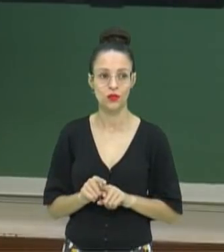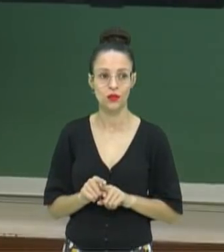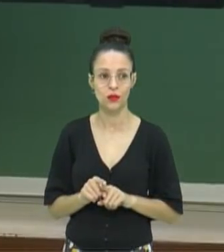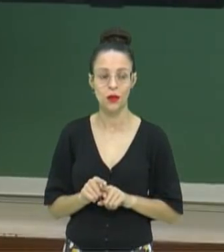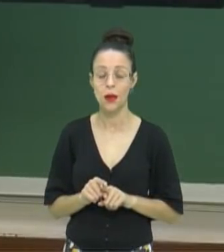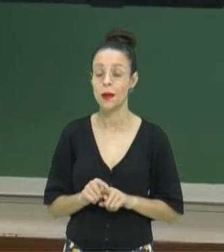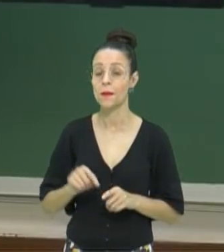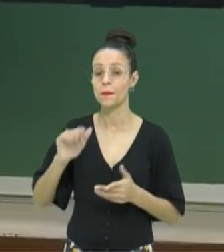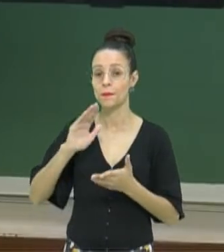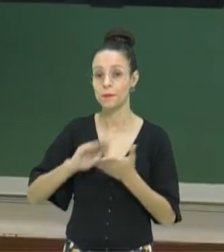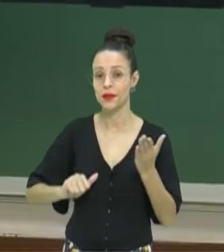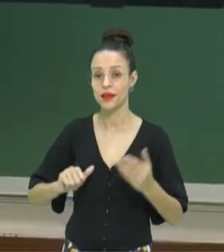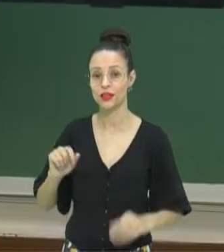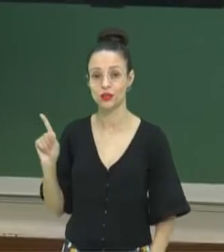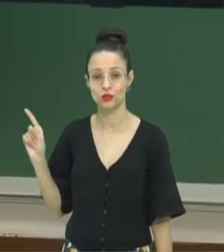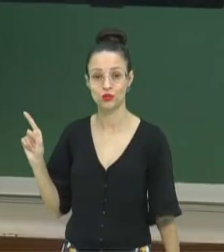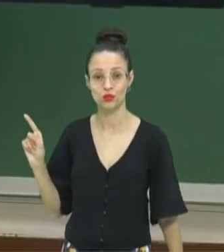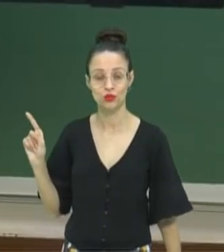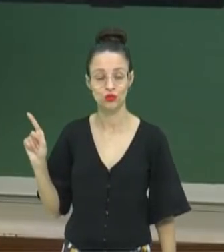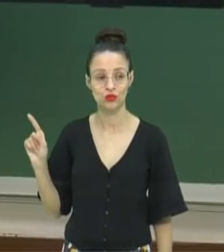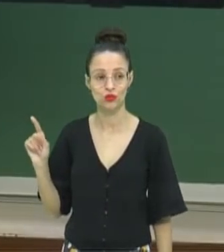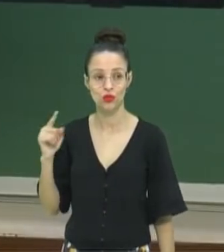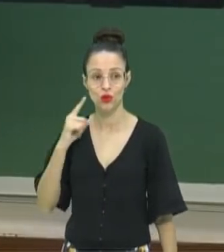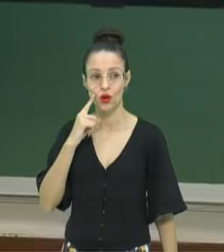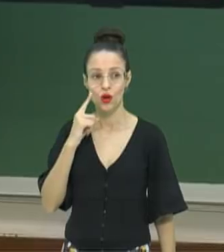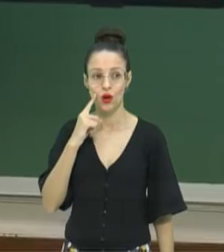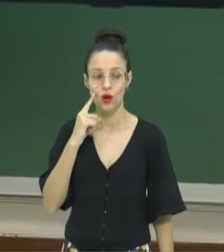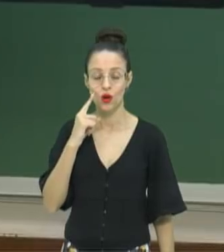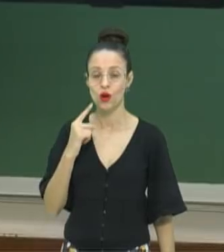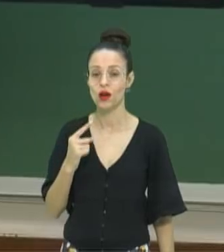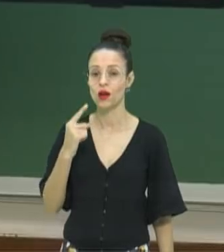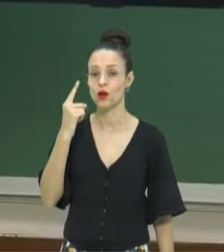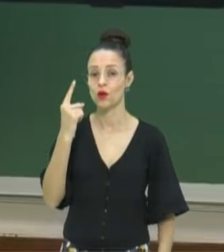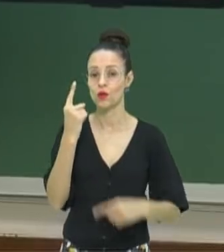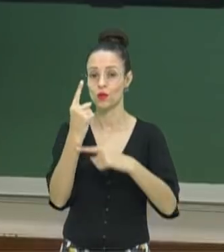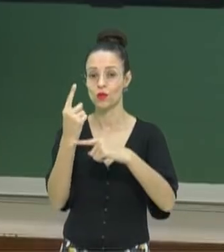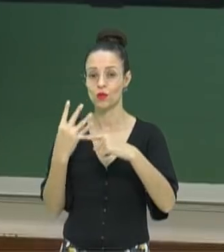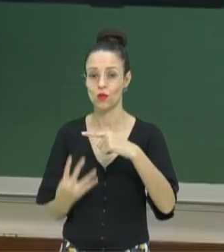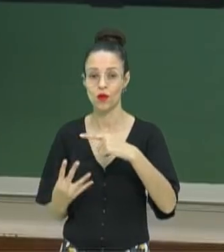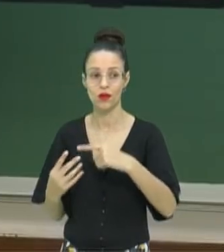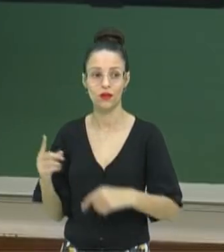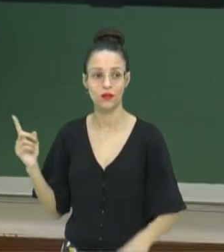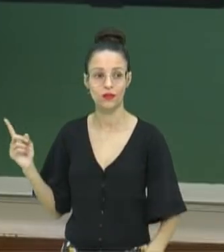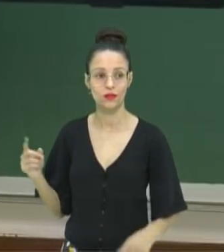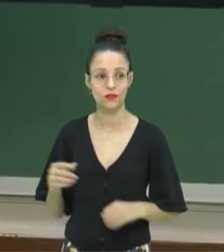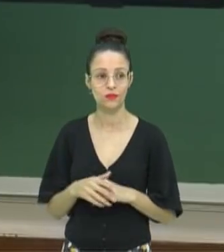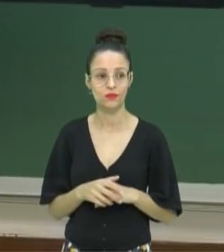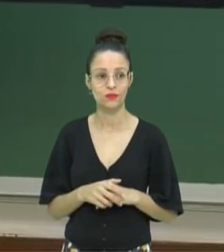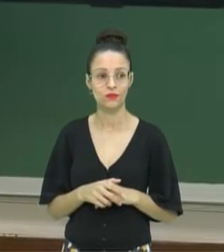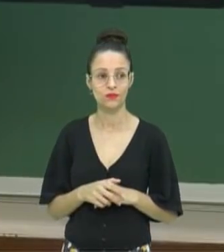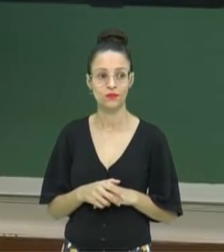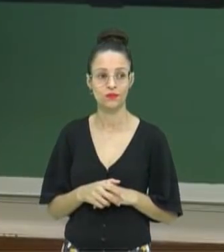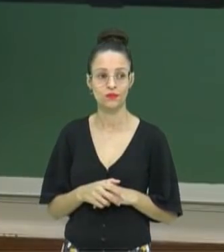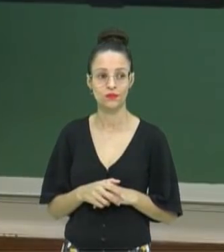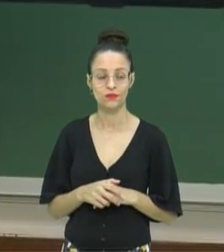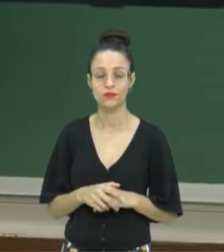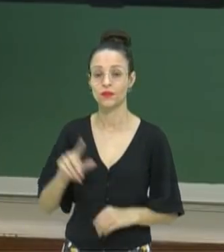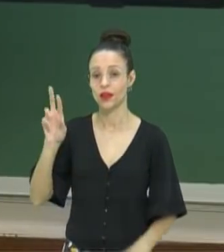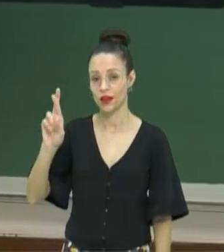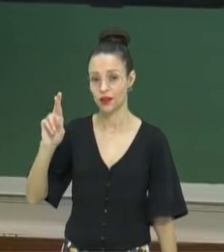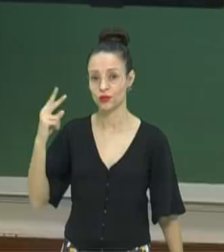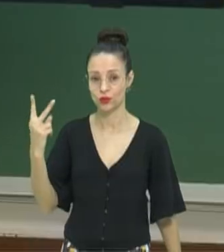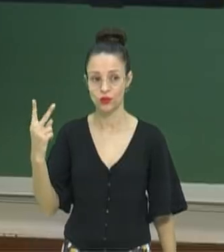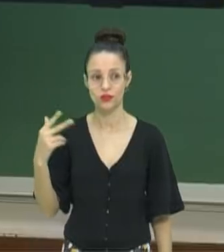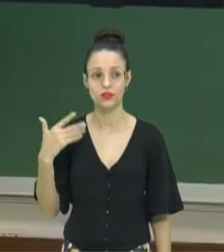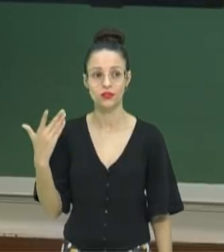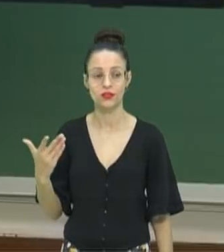área desse 1/4 de círculo aqui, ó. 1/4, ó. É o círculo de raio 2.